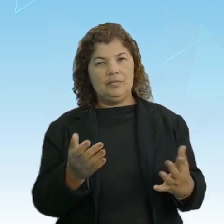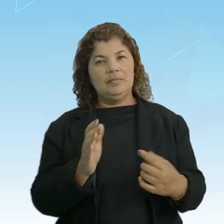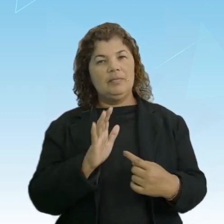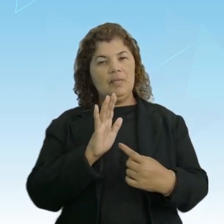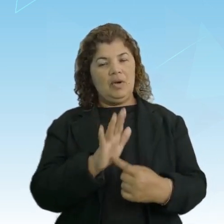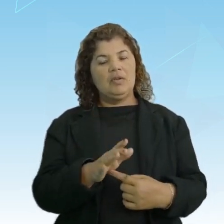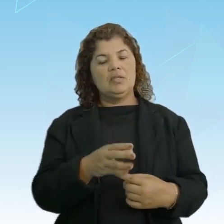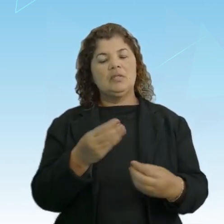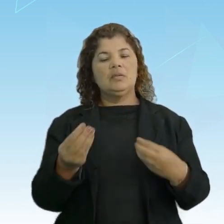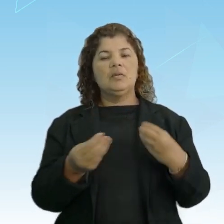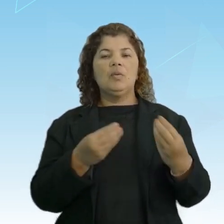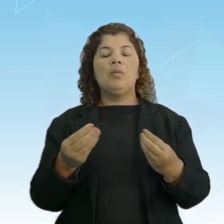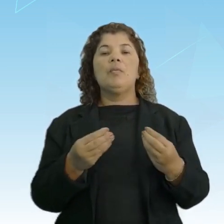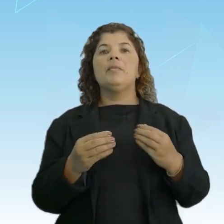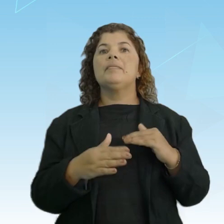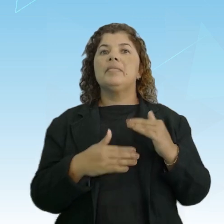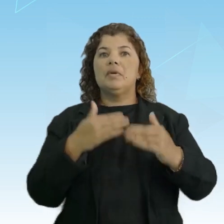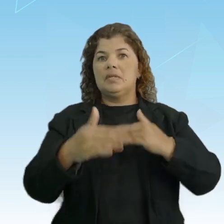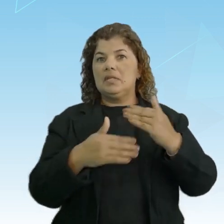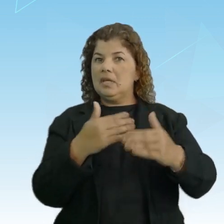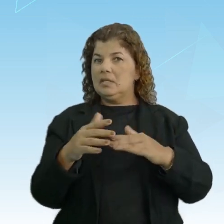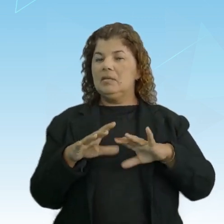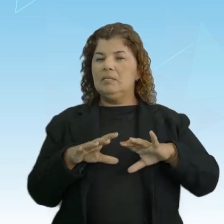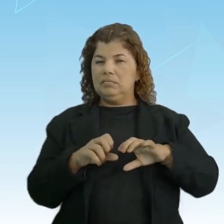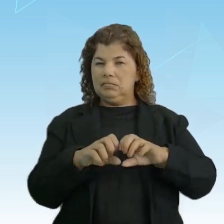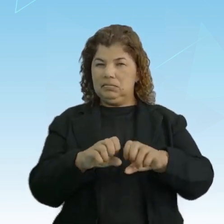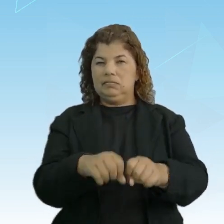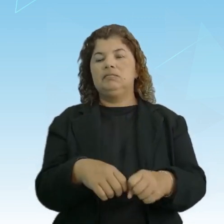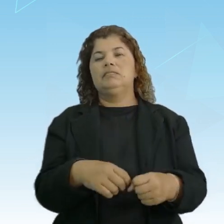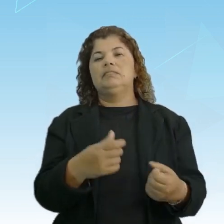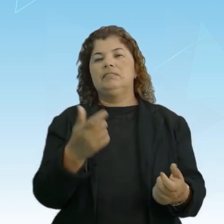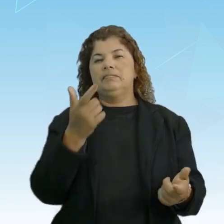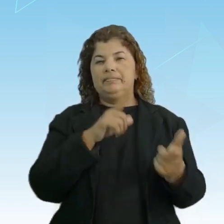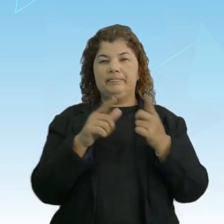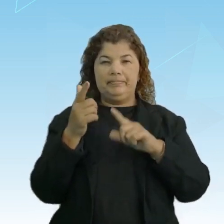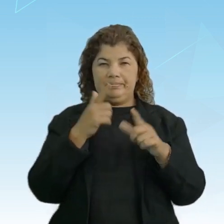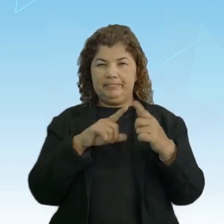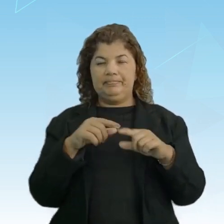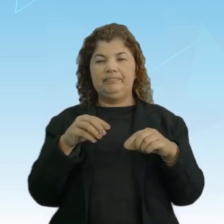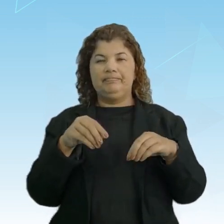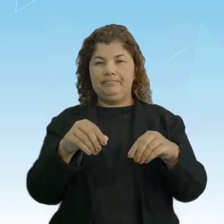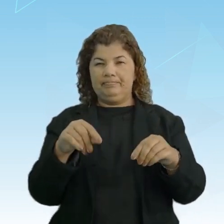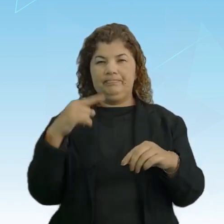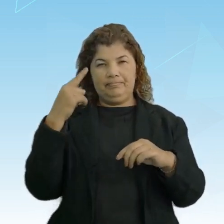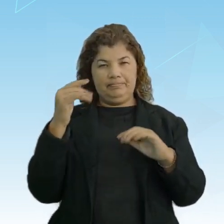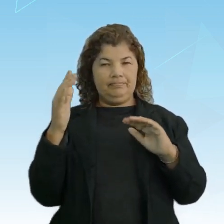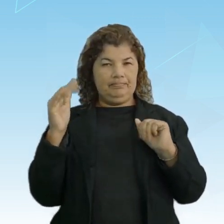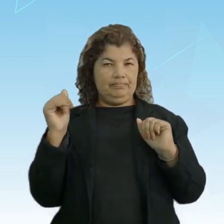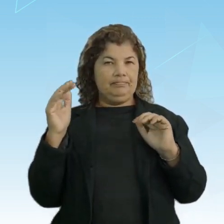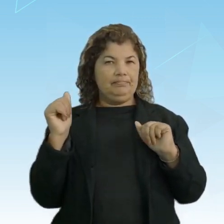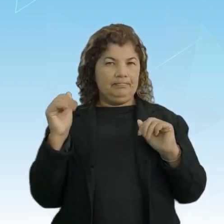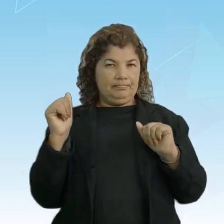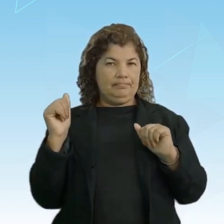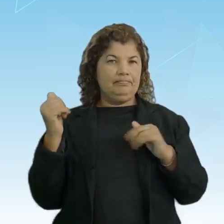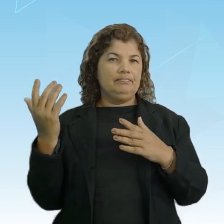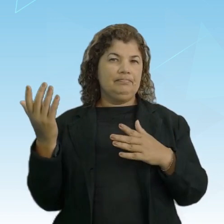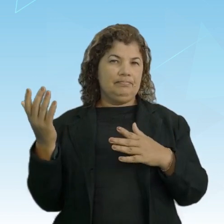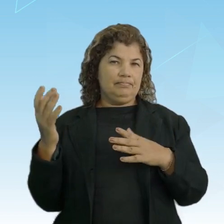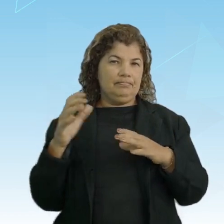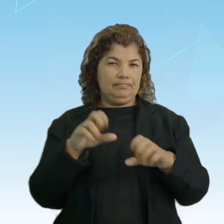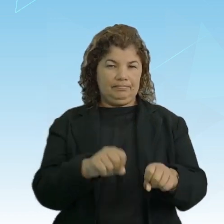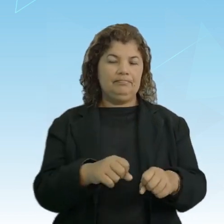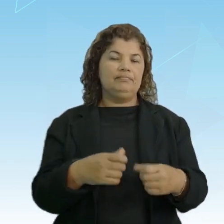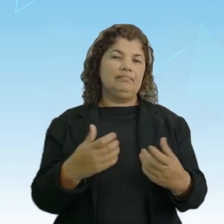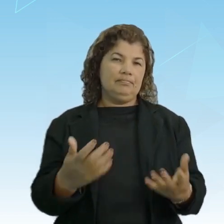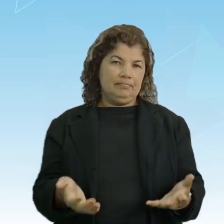esse processo de colonização, né? Conquista, colonização espanhola da América. Então, na realidade, nós